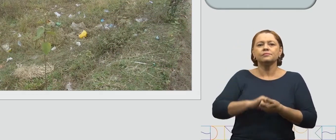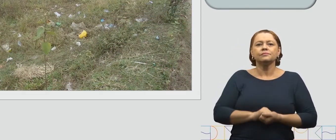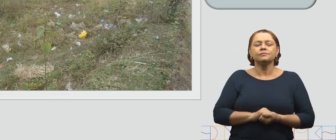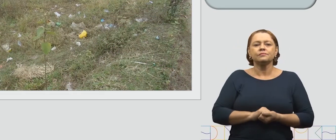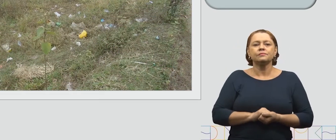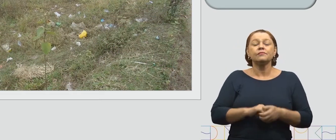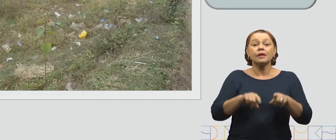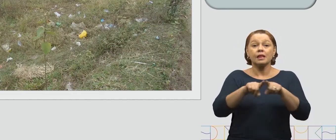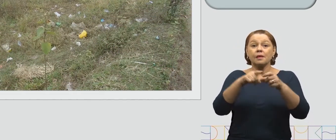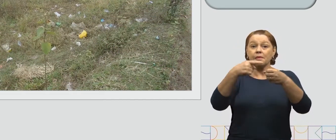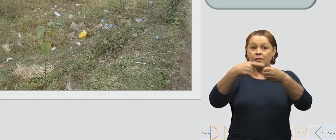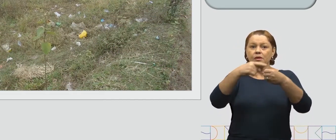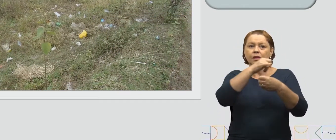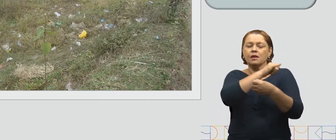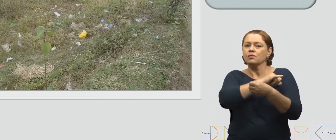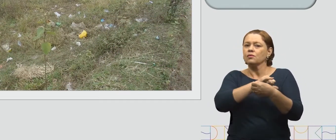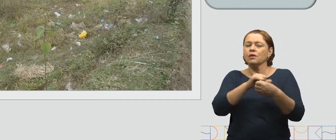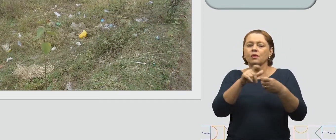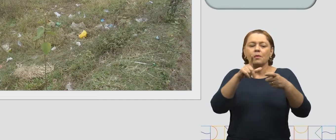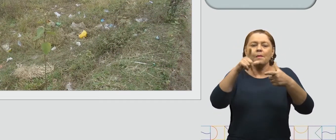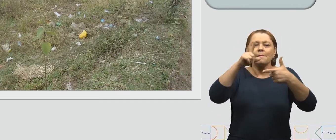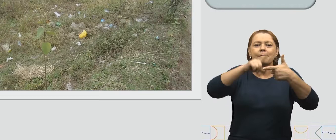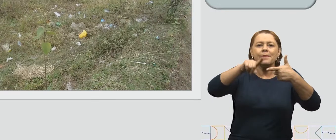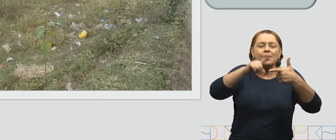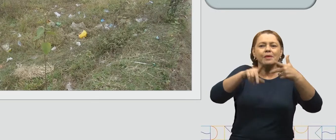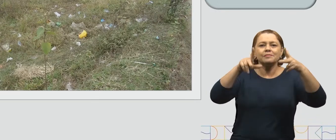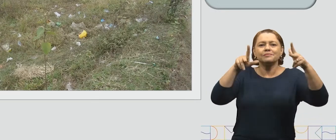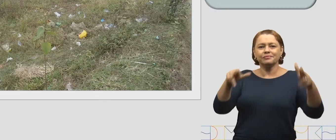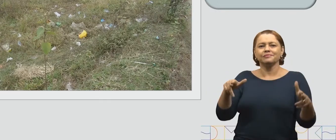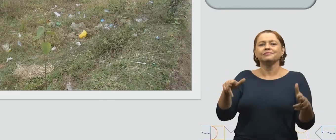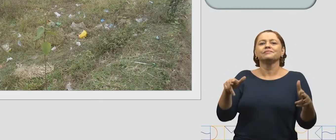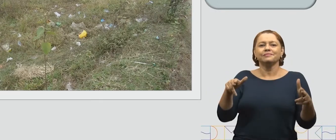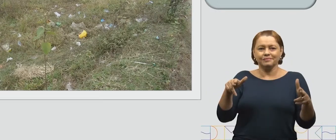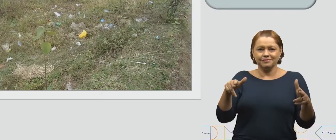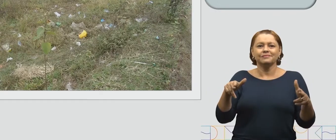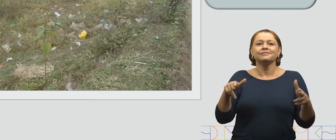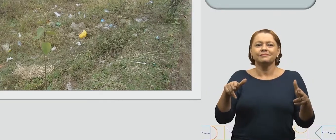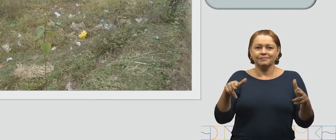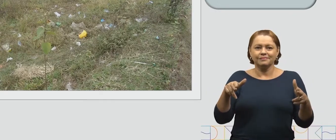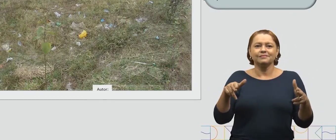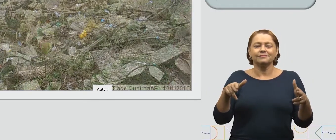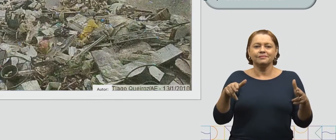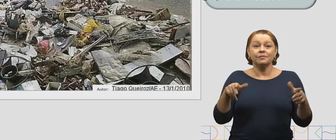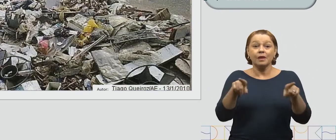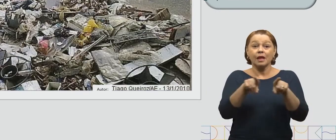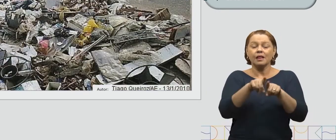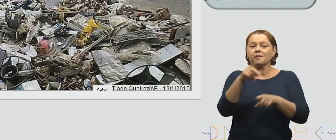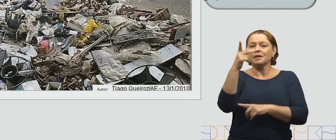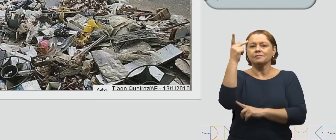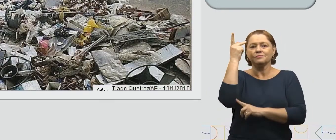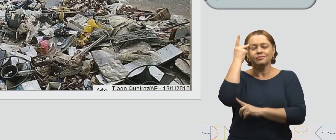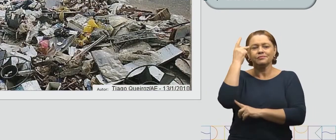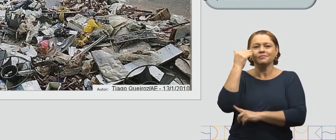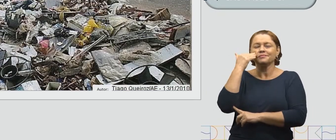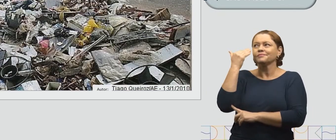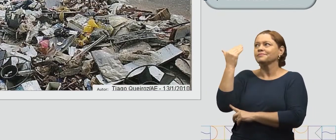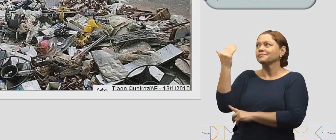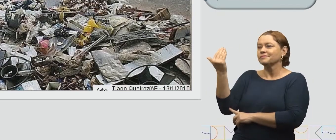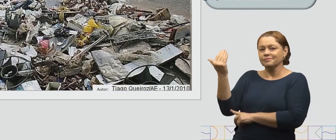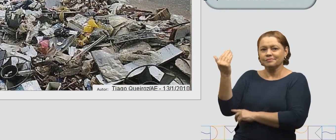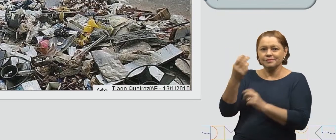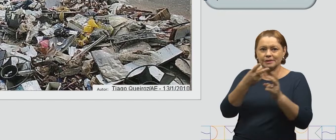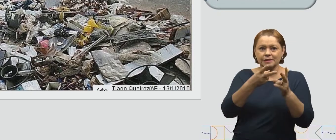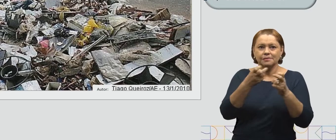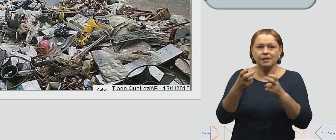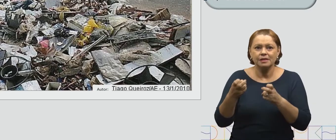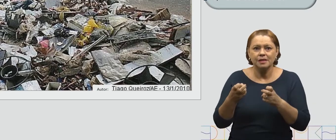Rio, que ocorre o mesmo problema. E, finalmente, passamos pela cidade de São Paulo. Notem que